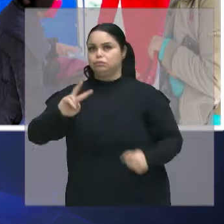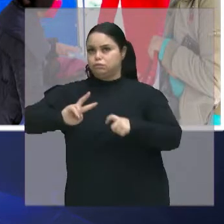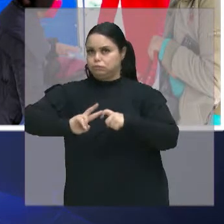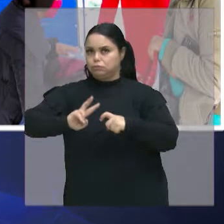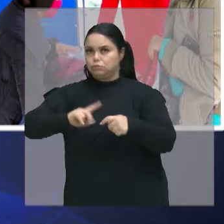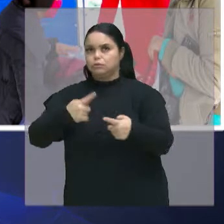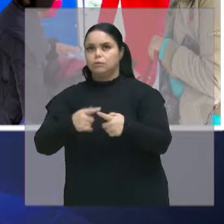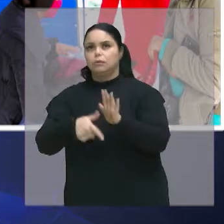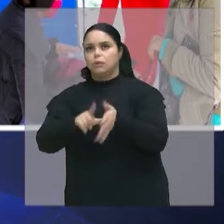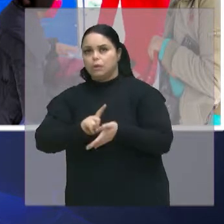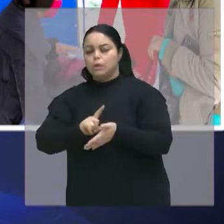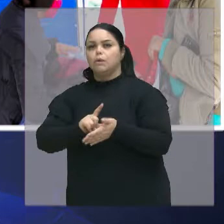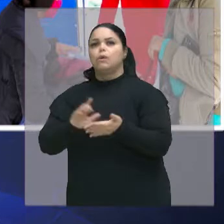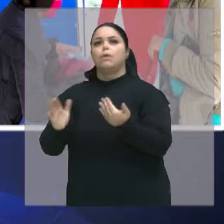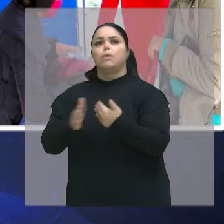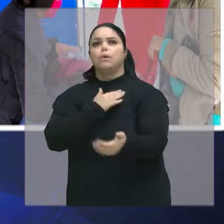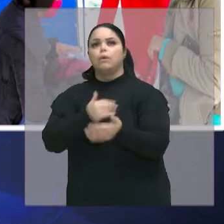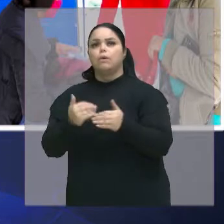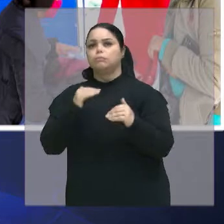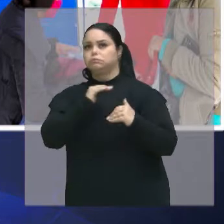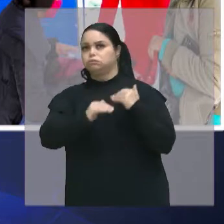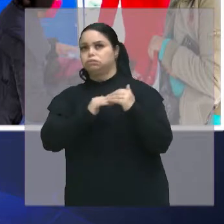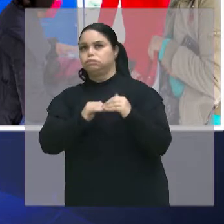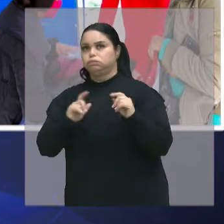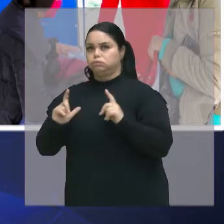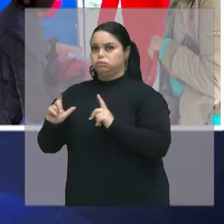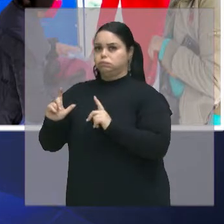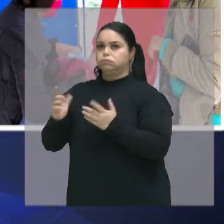porque antes de qualquer processo é tirado